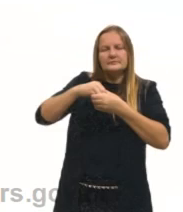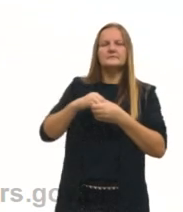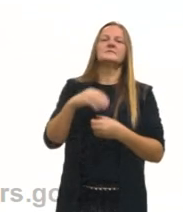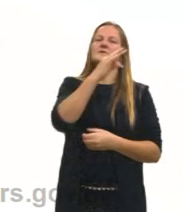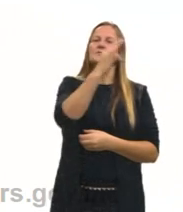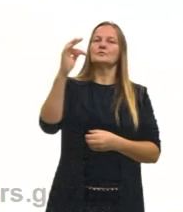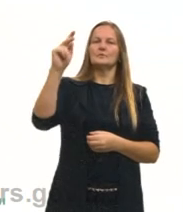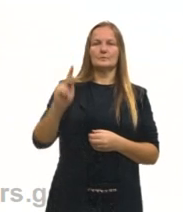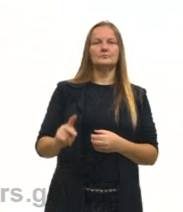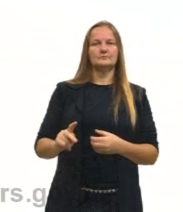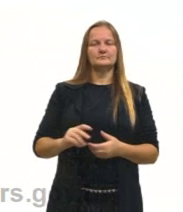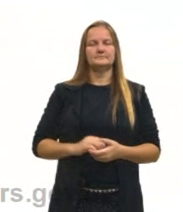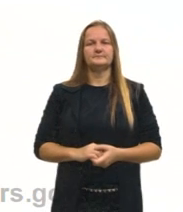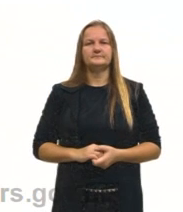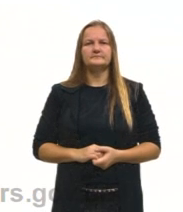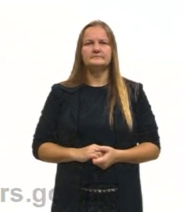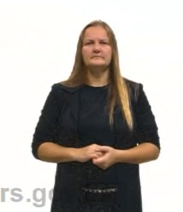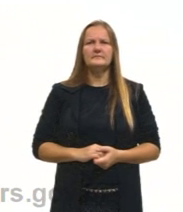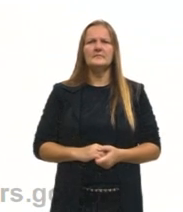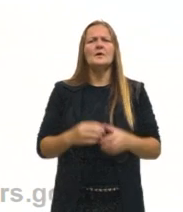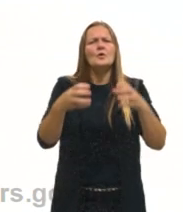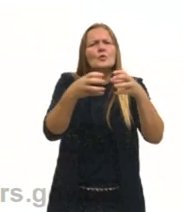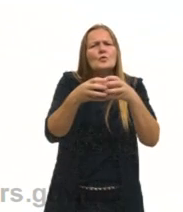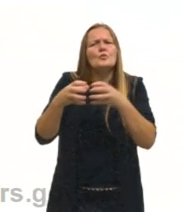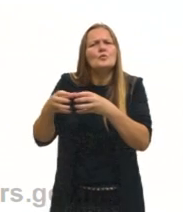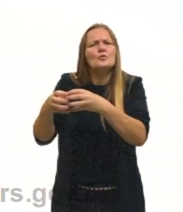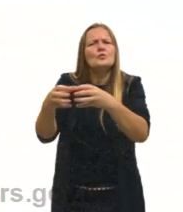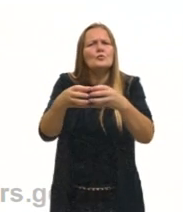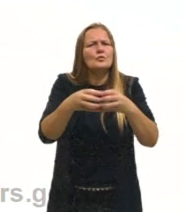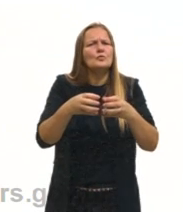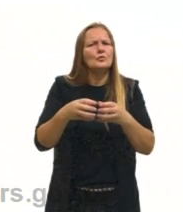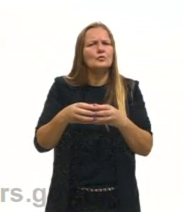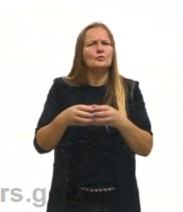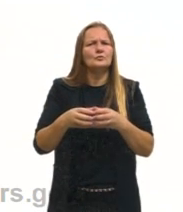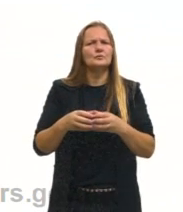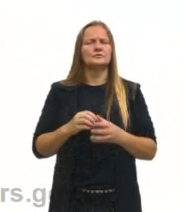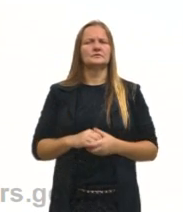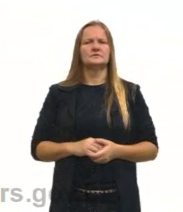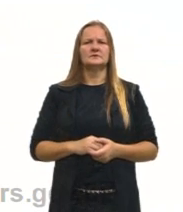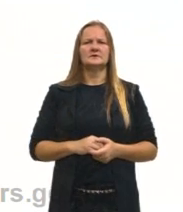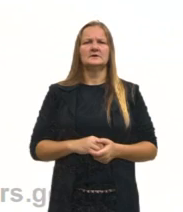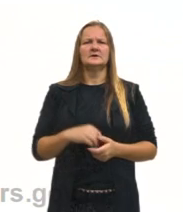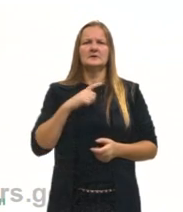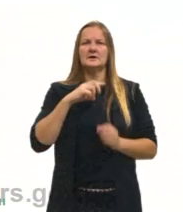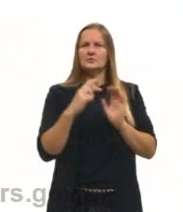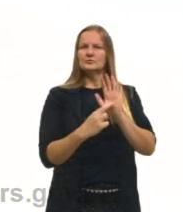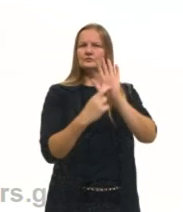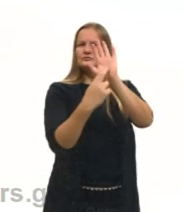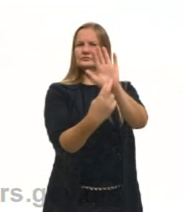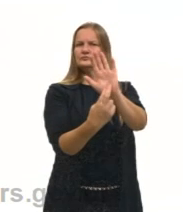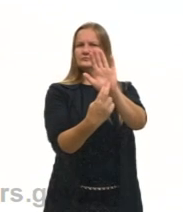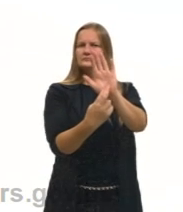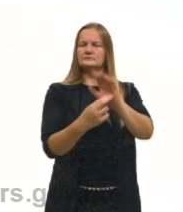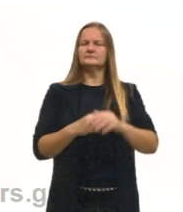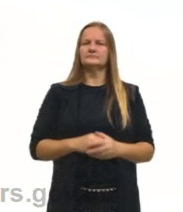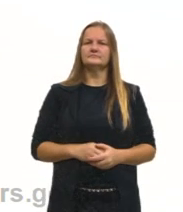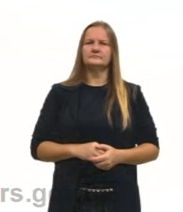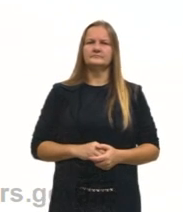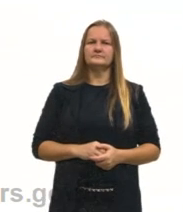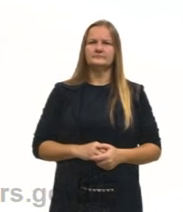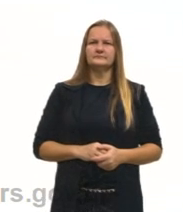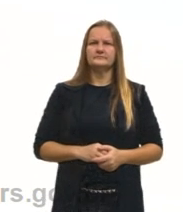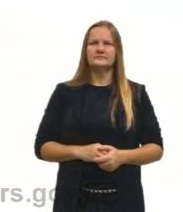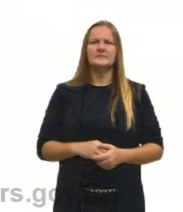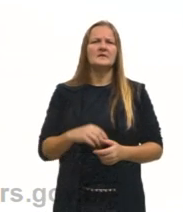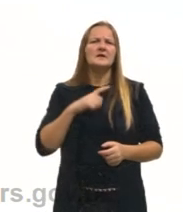periódica e esses grupos né que estão nos elementos representativos com essas